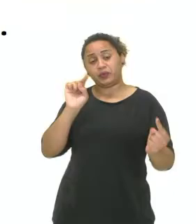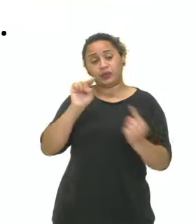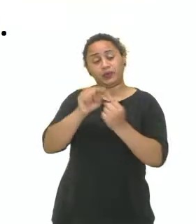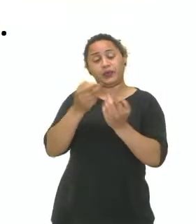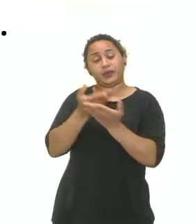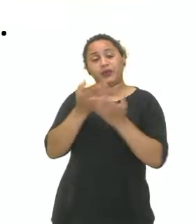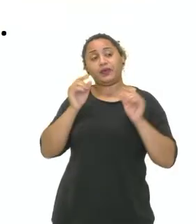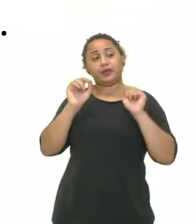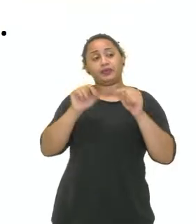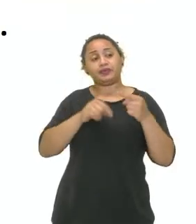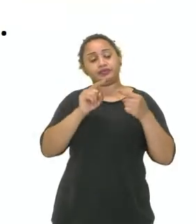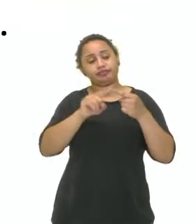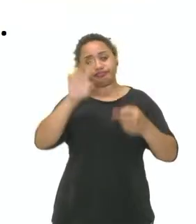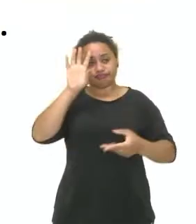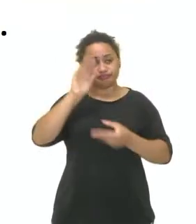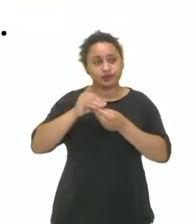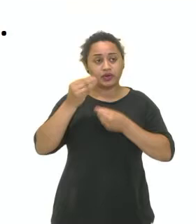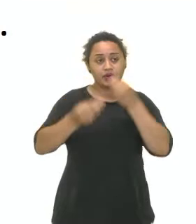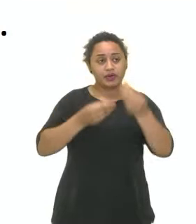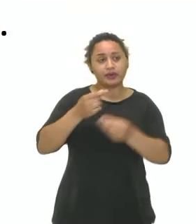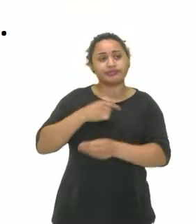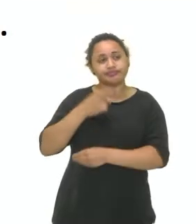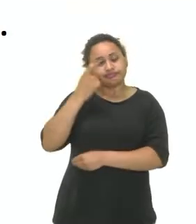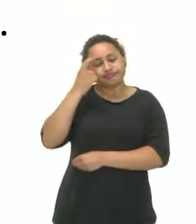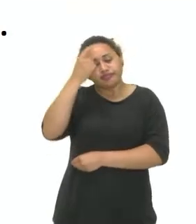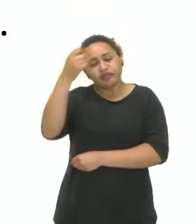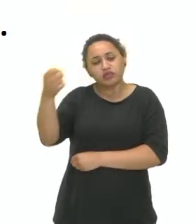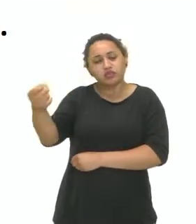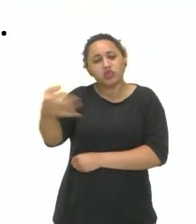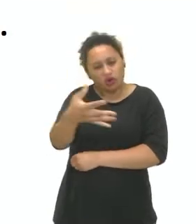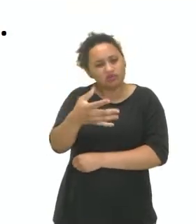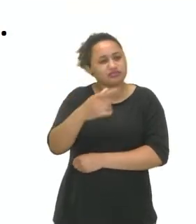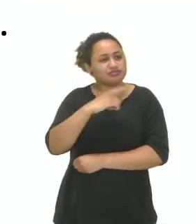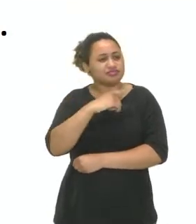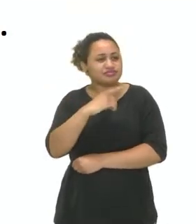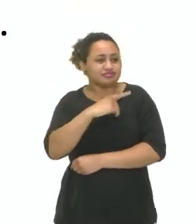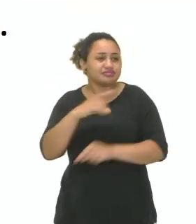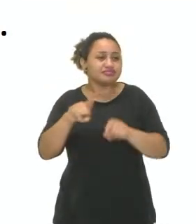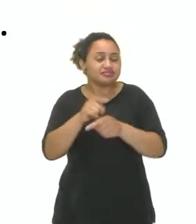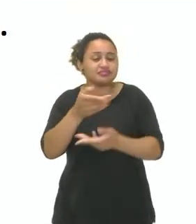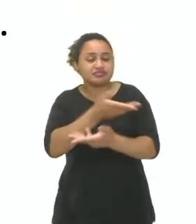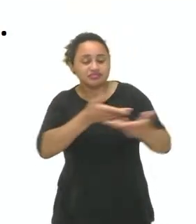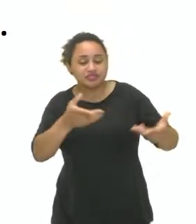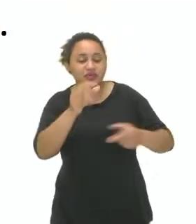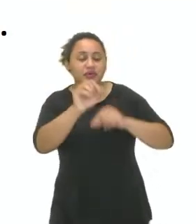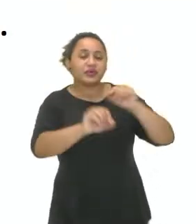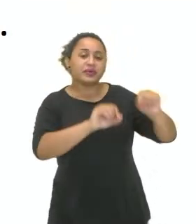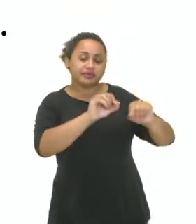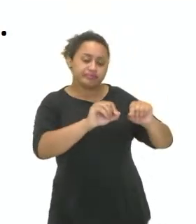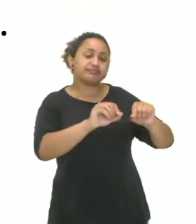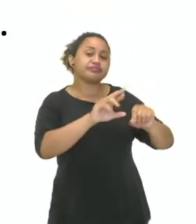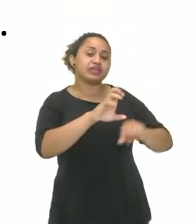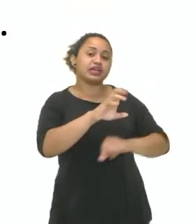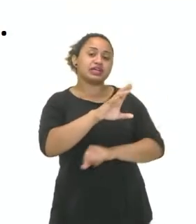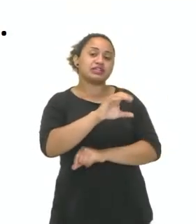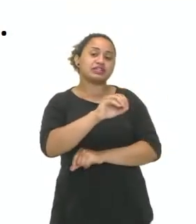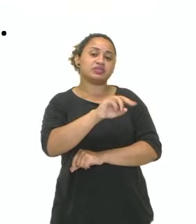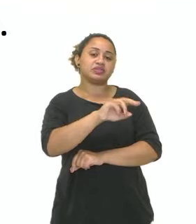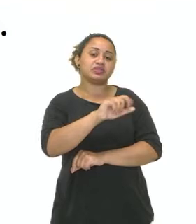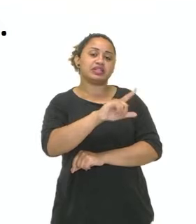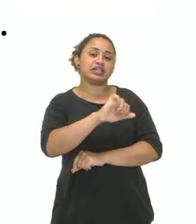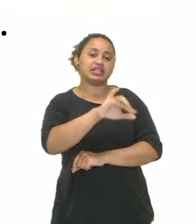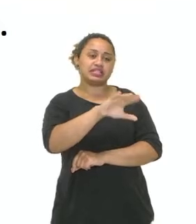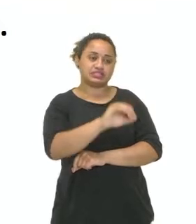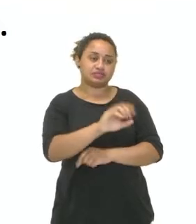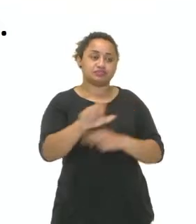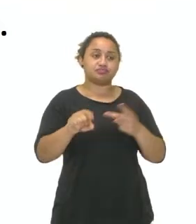aula é compreender como se dá a ideia de modernidade e a sua relação com o racionalismo. Também iremos